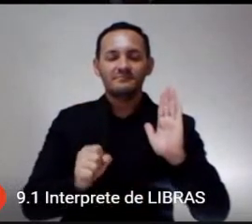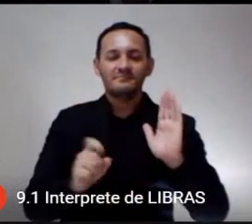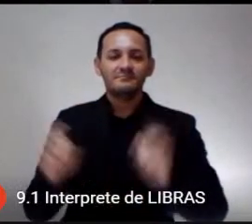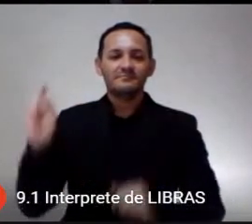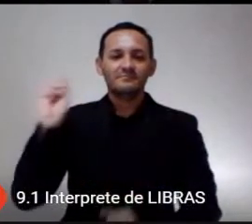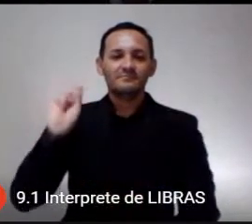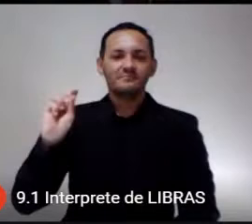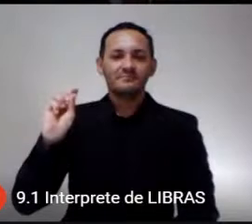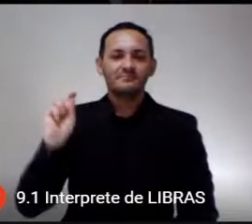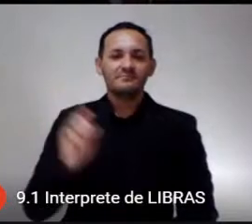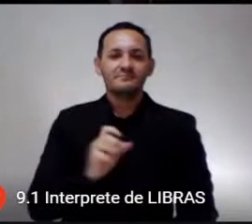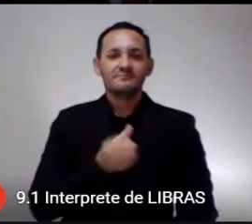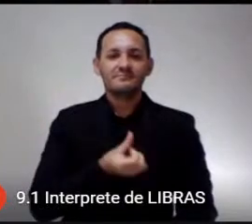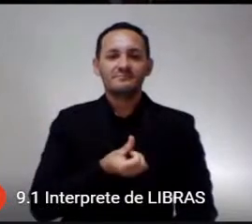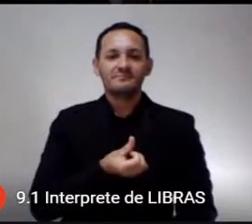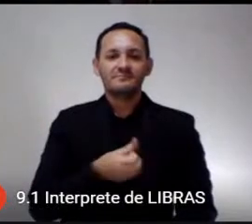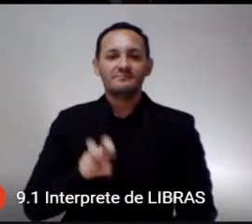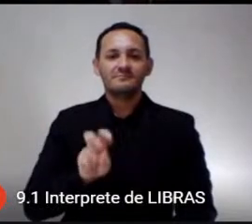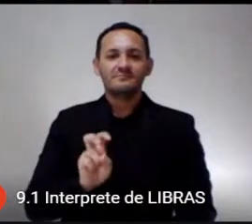65ª.